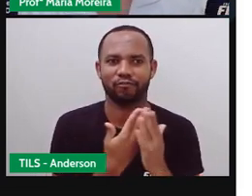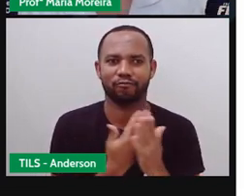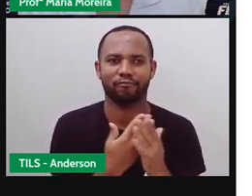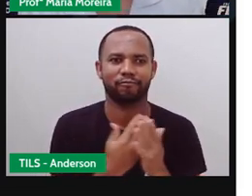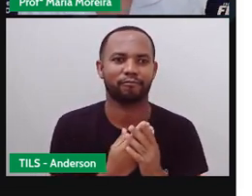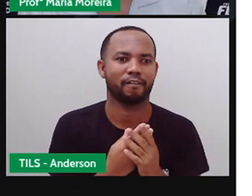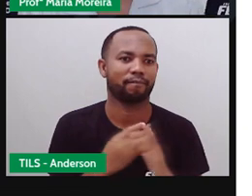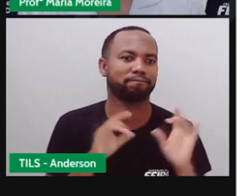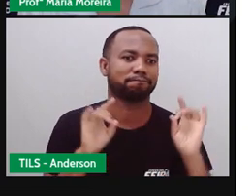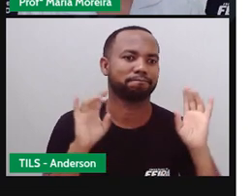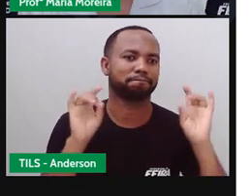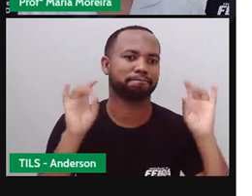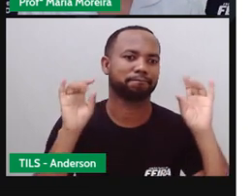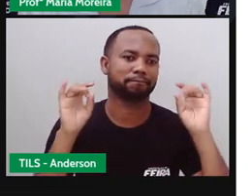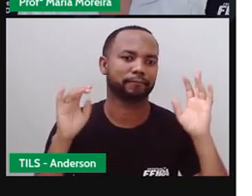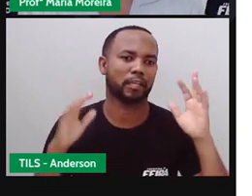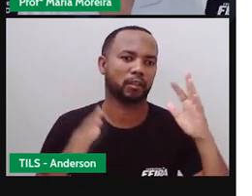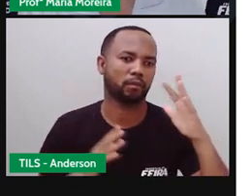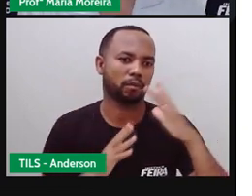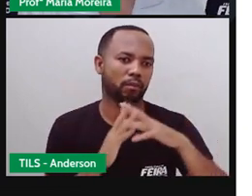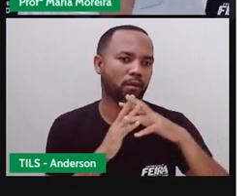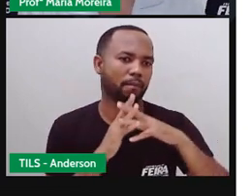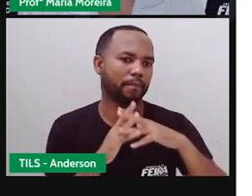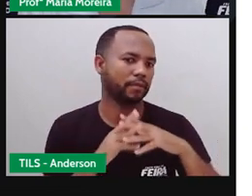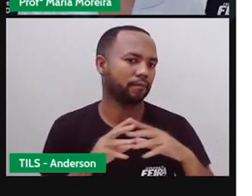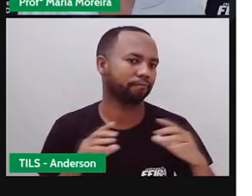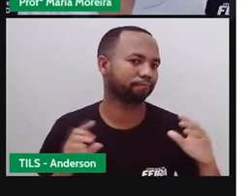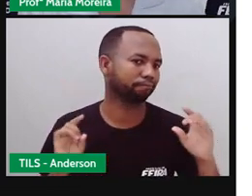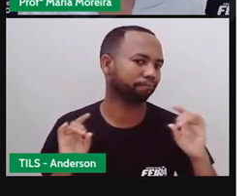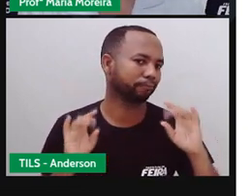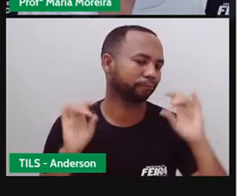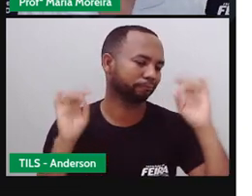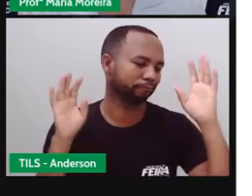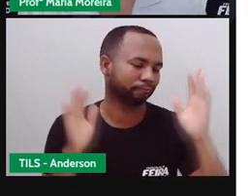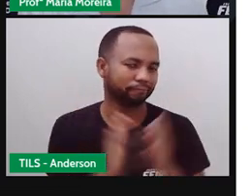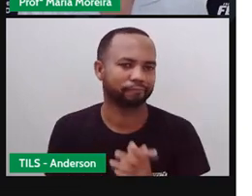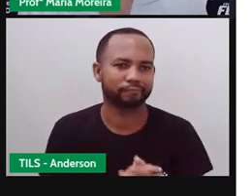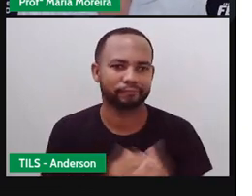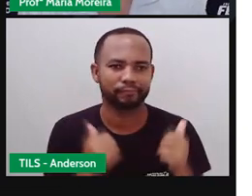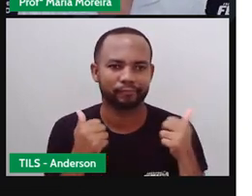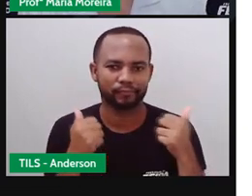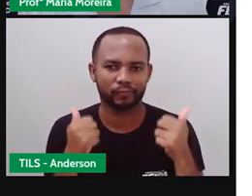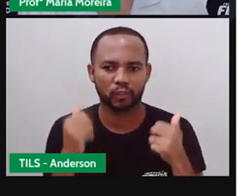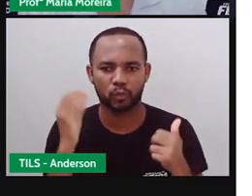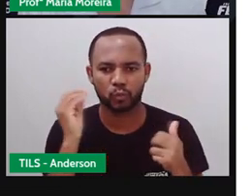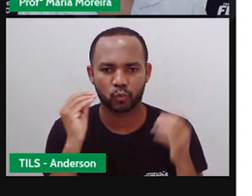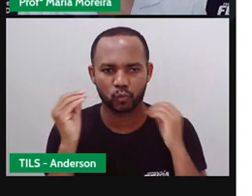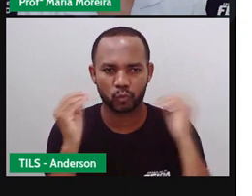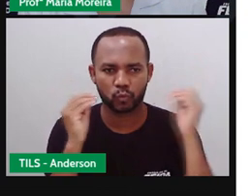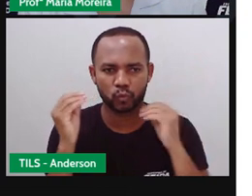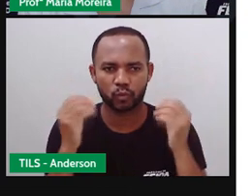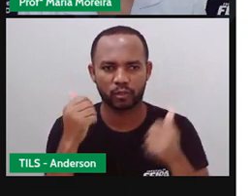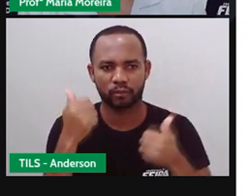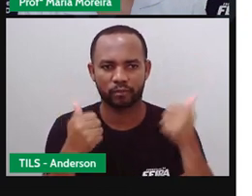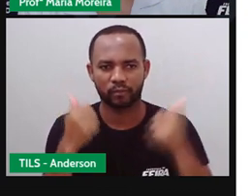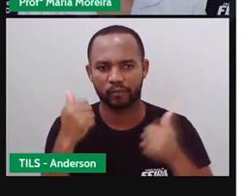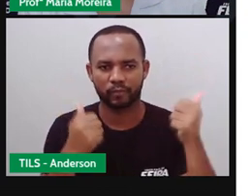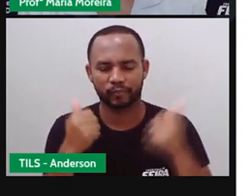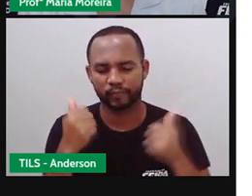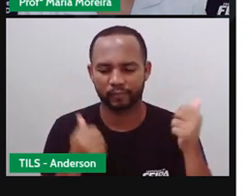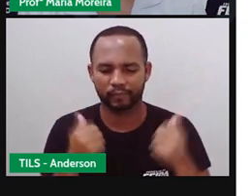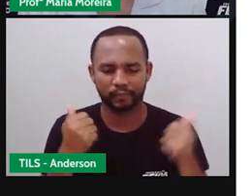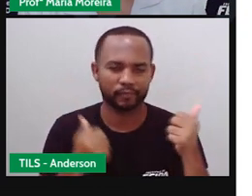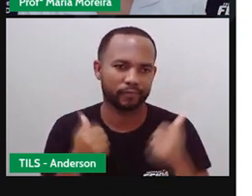preparem porque vai ser uma aula bem diferente e bem divertida para vocês tá bom um beijo aqui de para o Maria um beijo